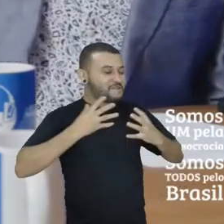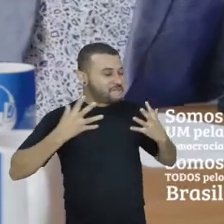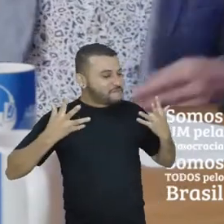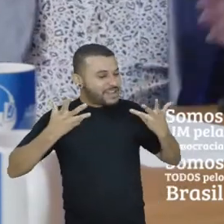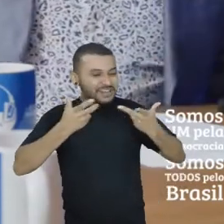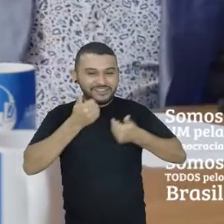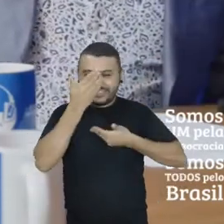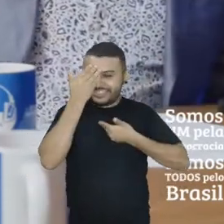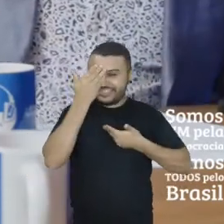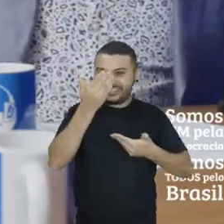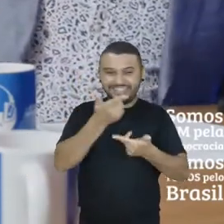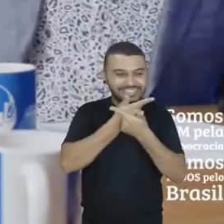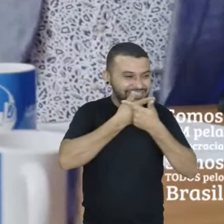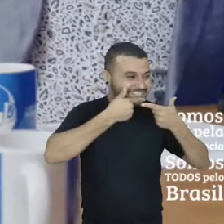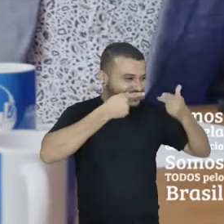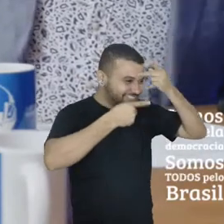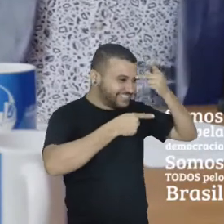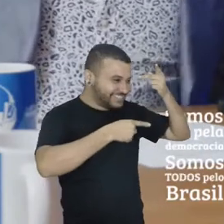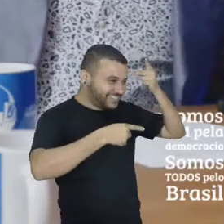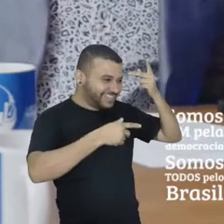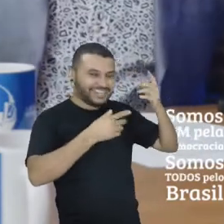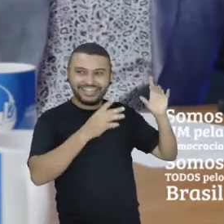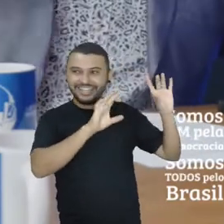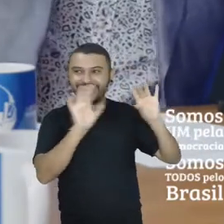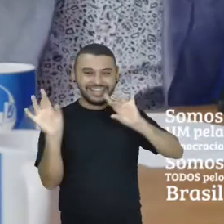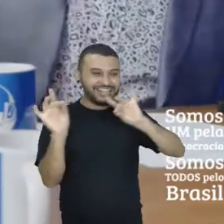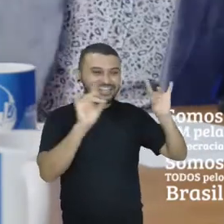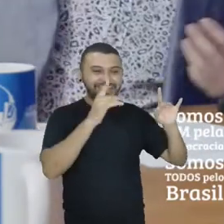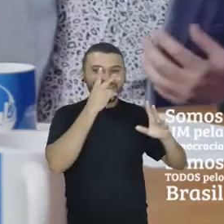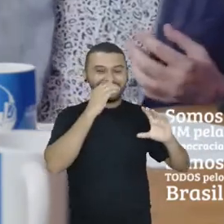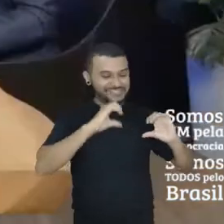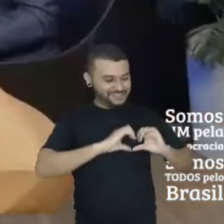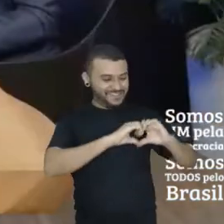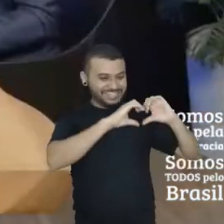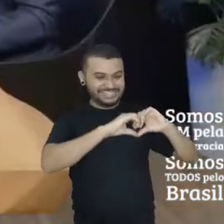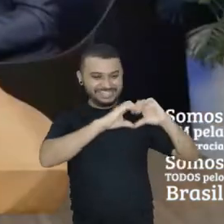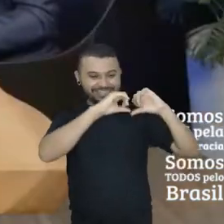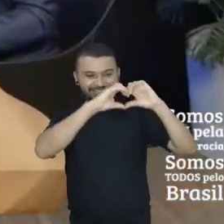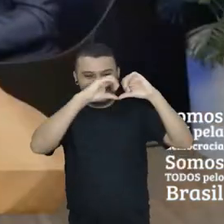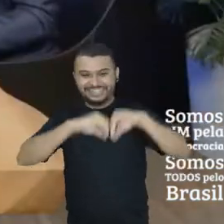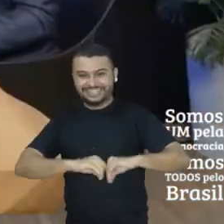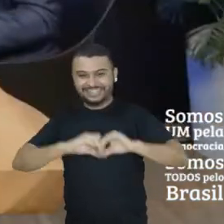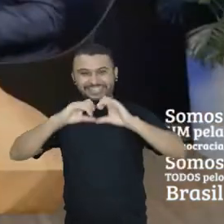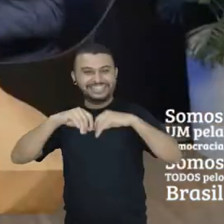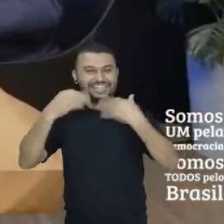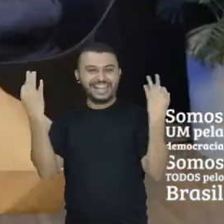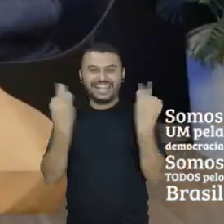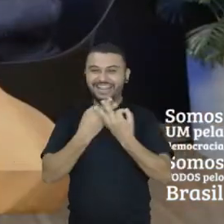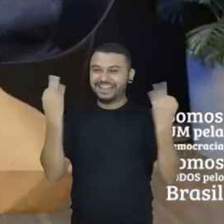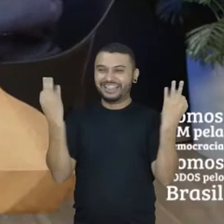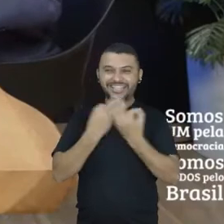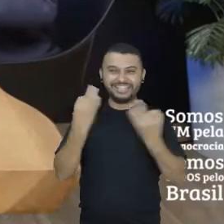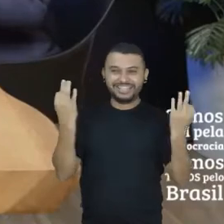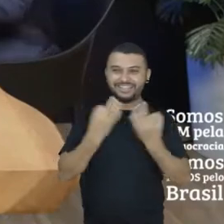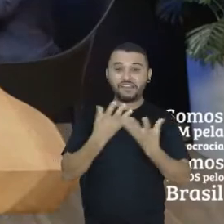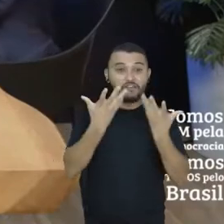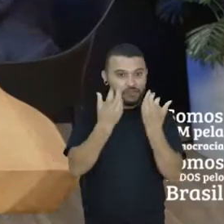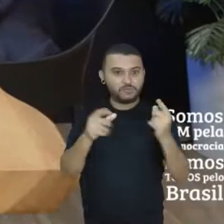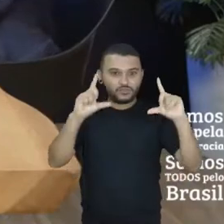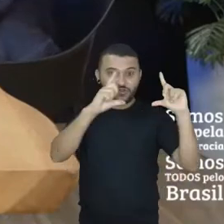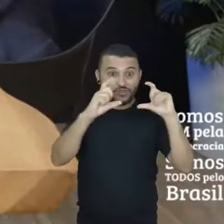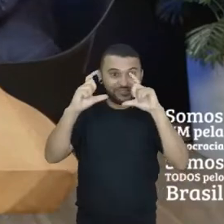todo linda, tá sorrindo aí, assim, que aí. Eu tô parece coraçãozinho subindo aqui, não é, Will? É lindo aí. Demais. Vou fazer uma foto.